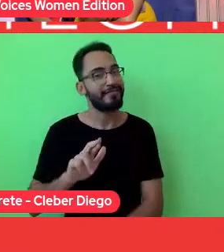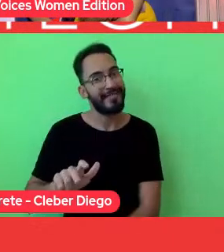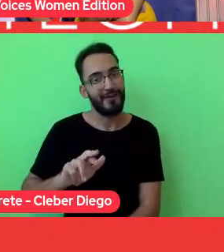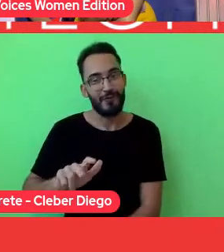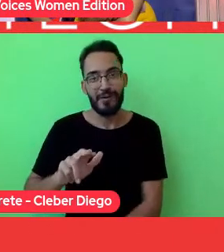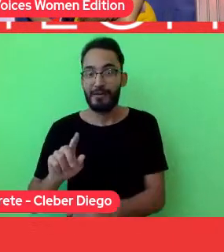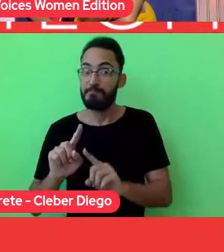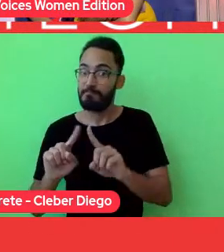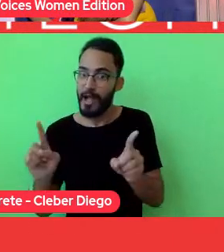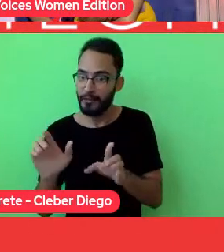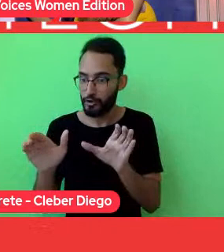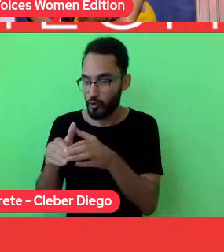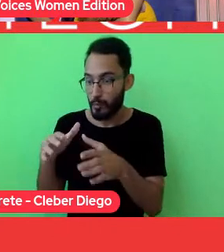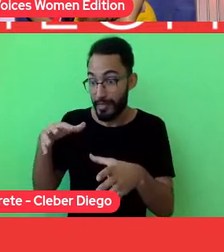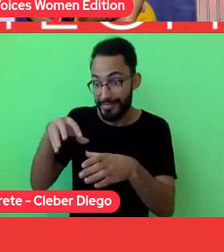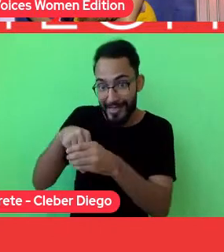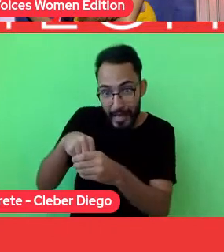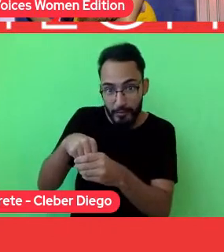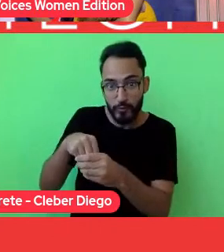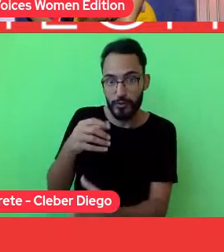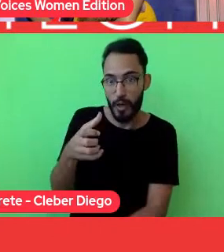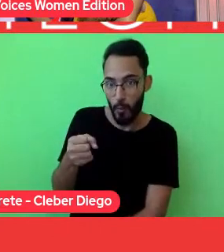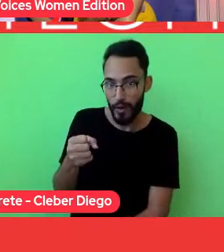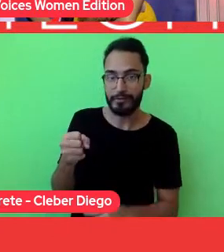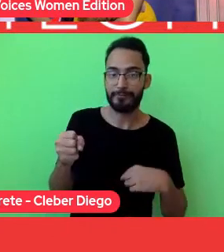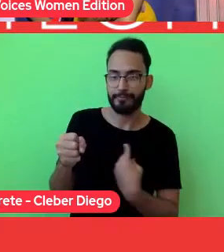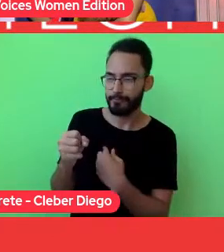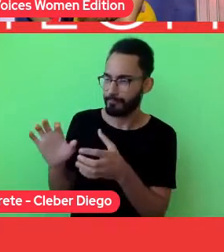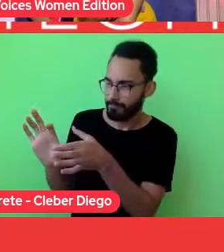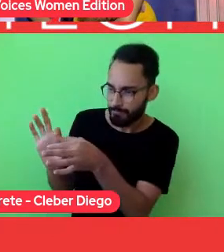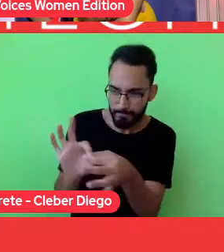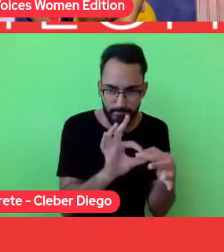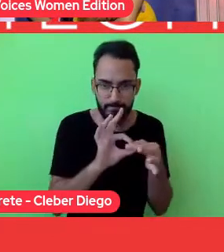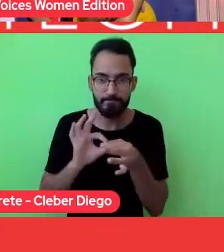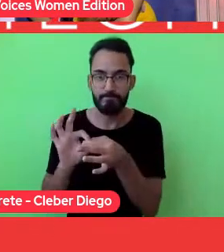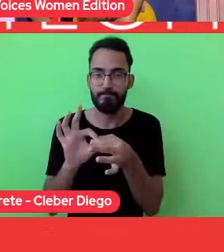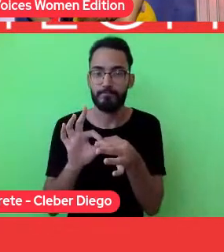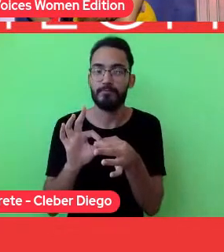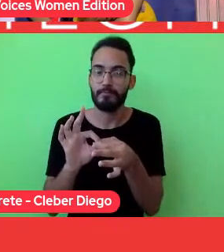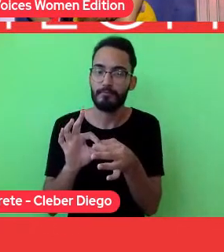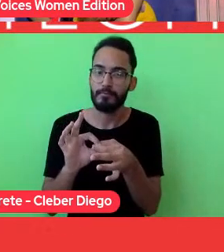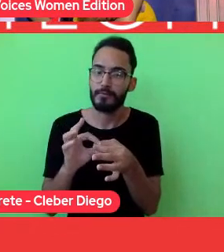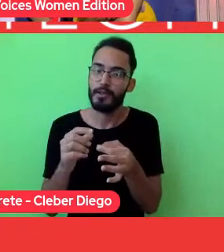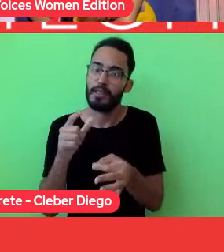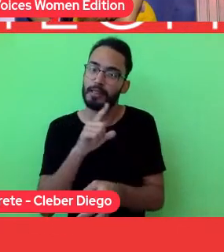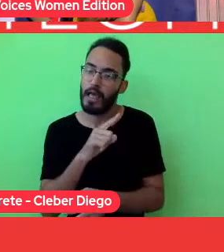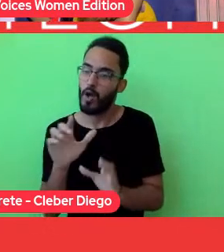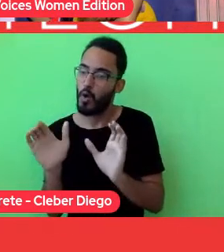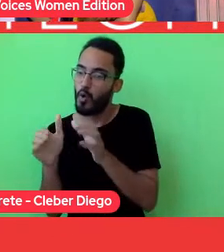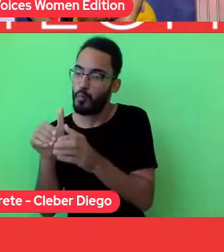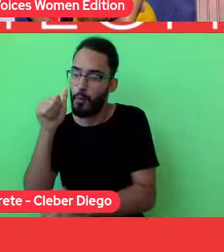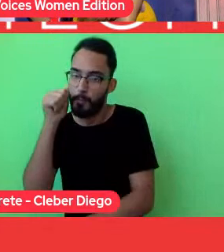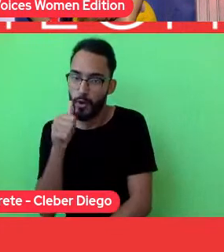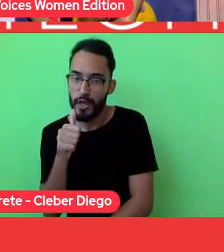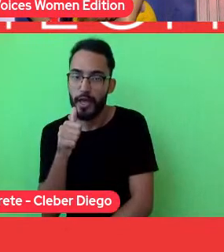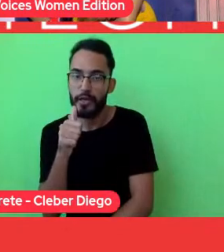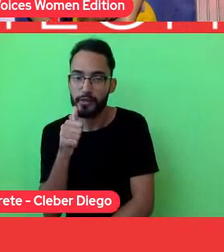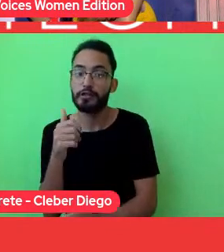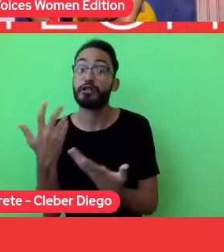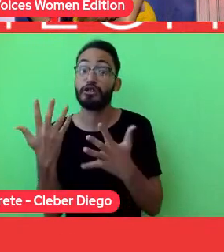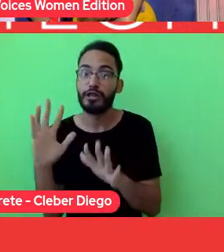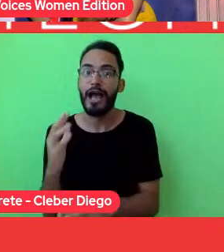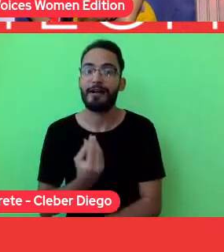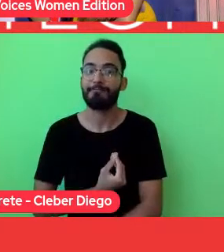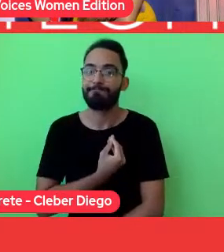dentro da White que a gente se reuniu e começamos a juntamos um grupo de mulheres que já